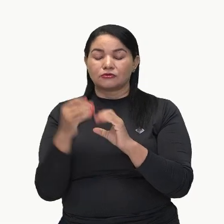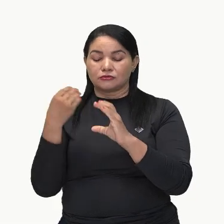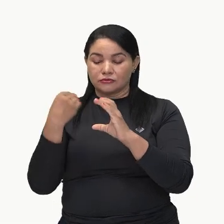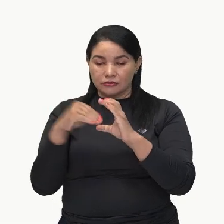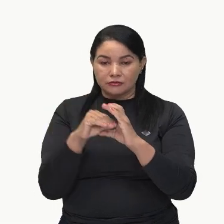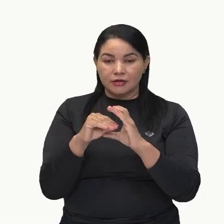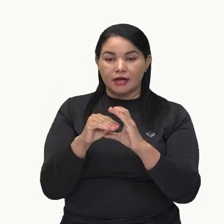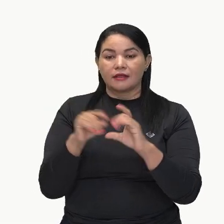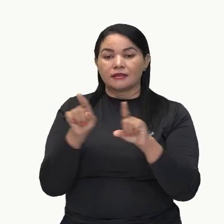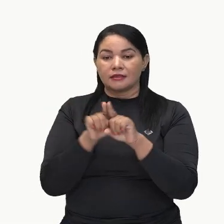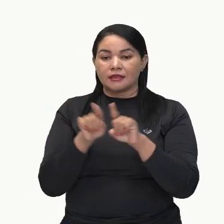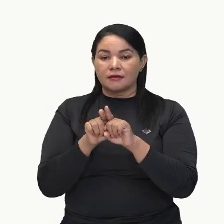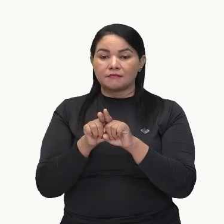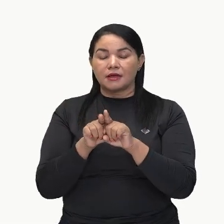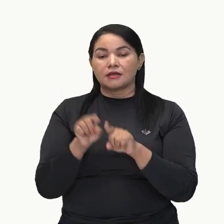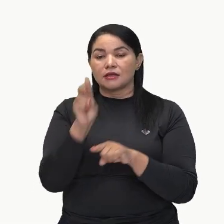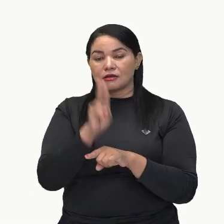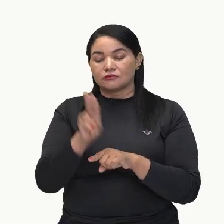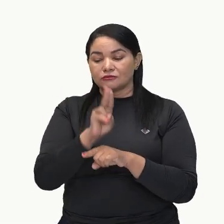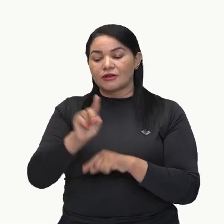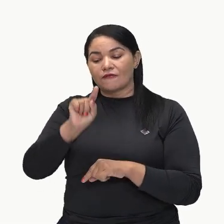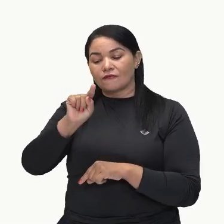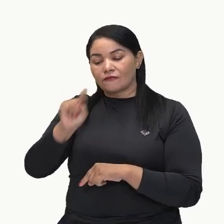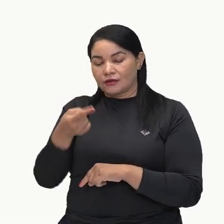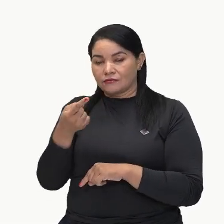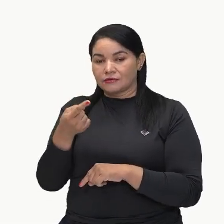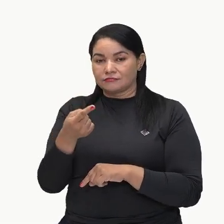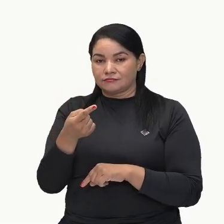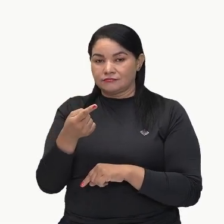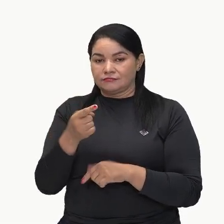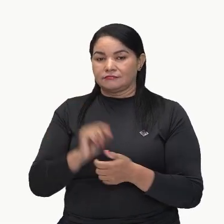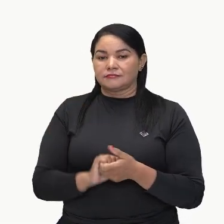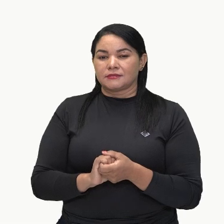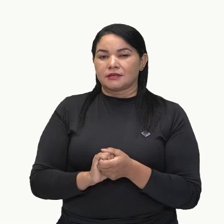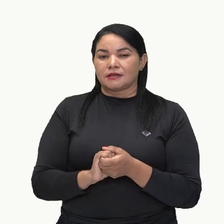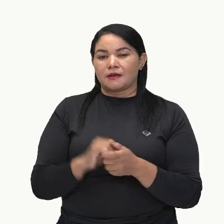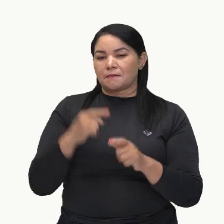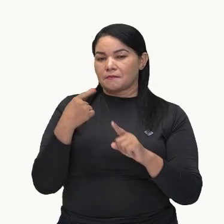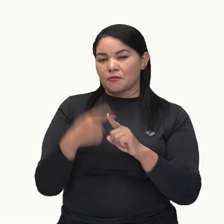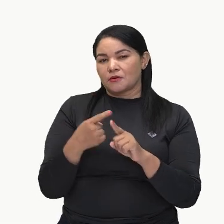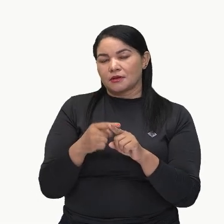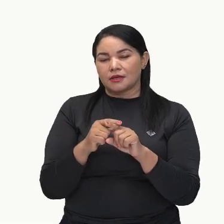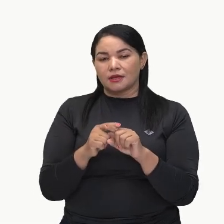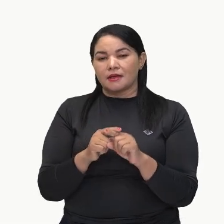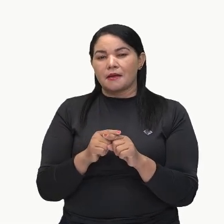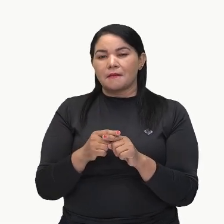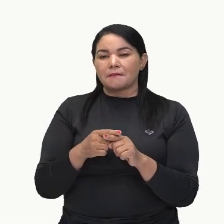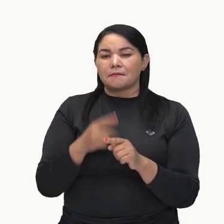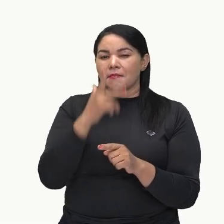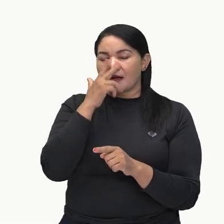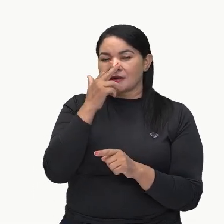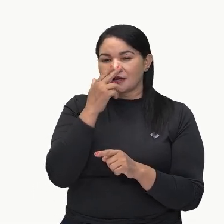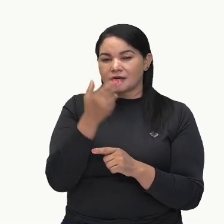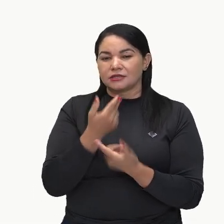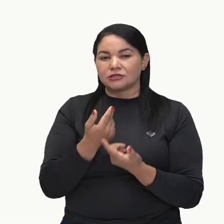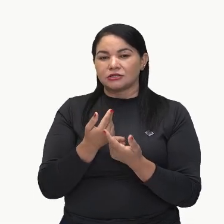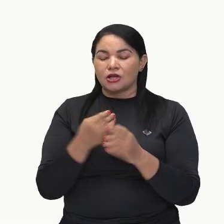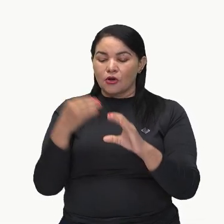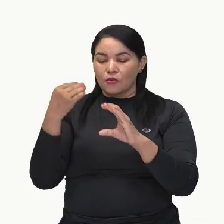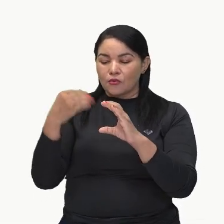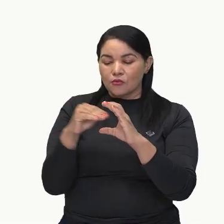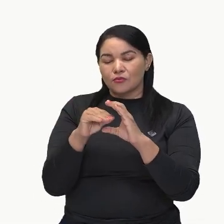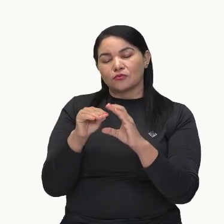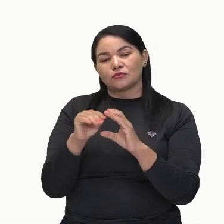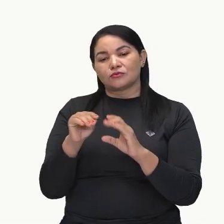vírgulas, justamente porque é como se estivesse fora do lugar natural. Sempre aí que a gente trabalha com